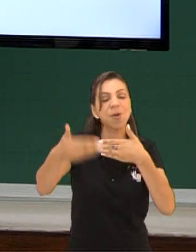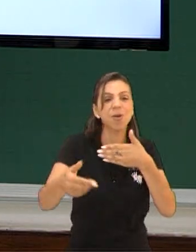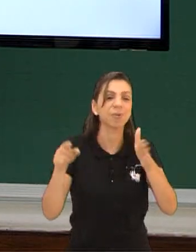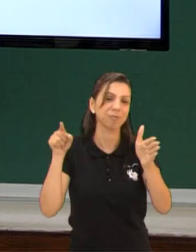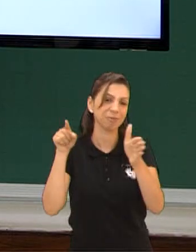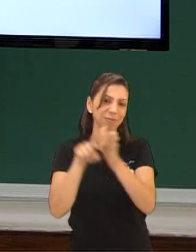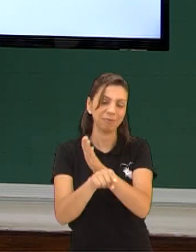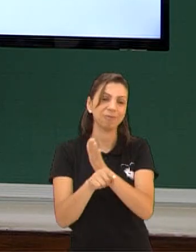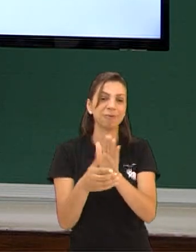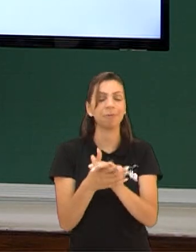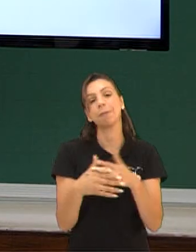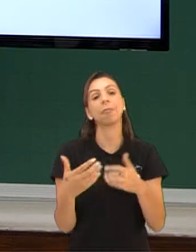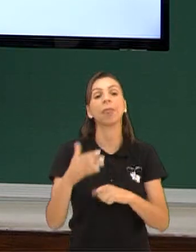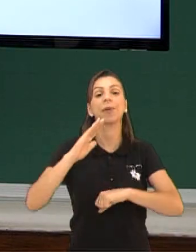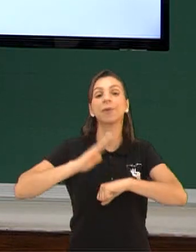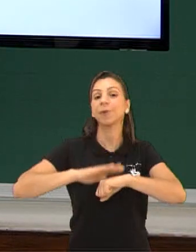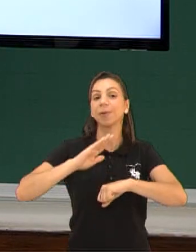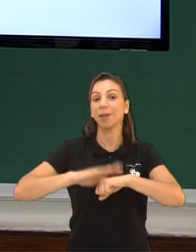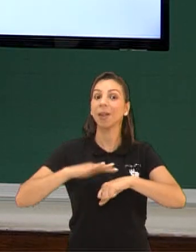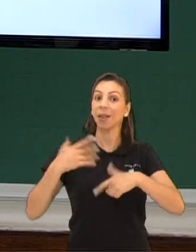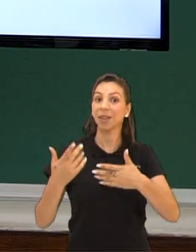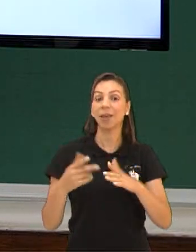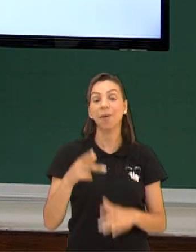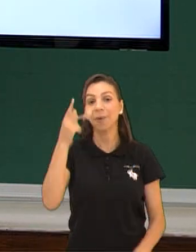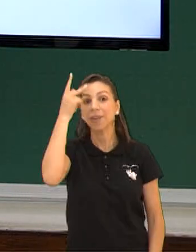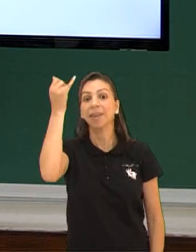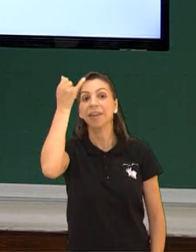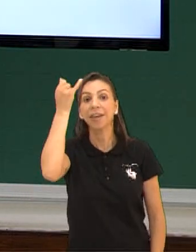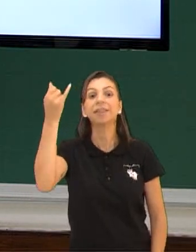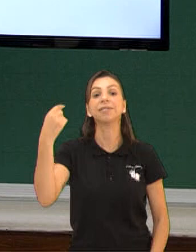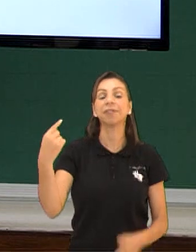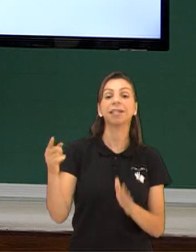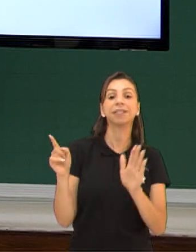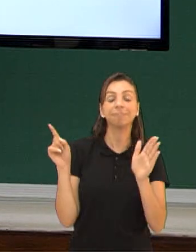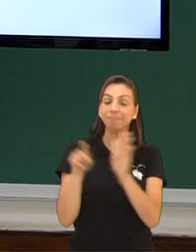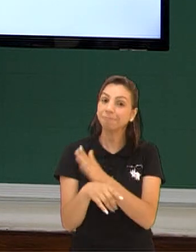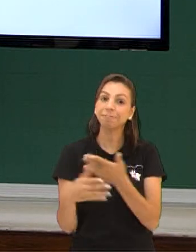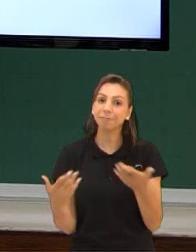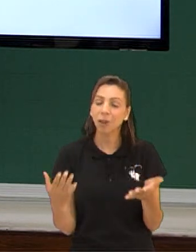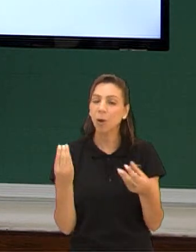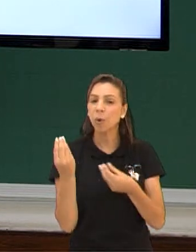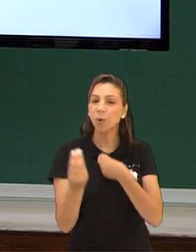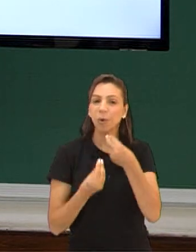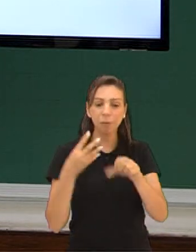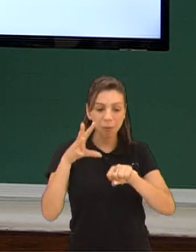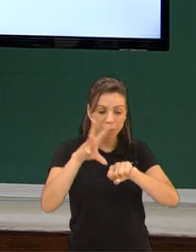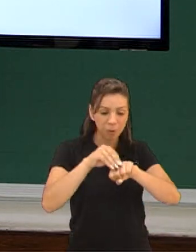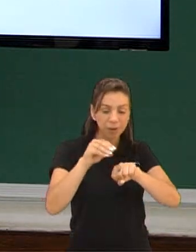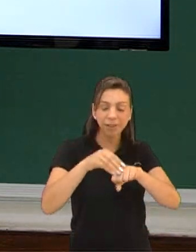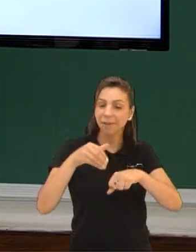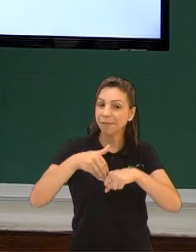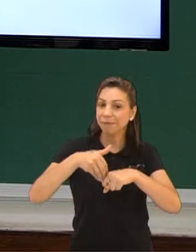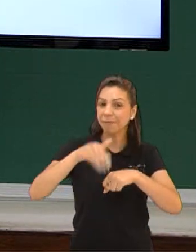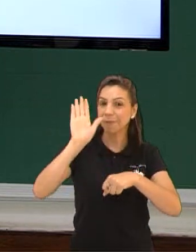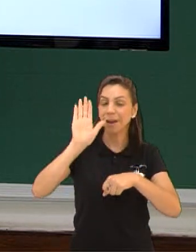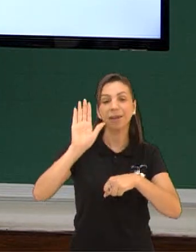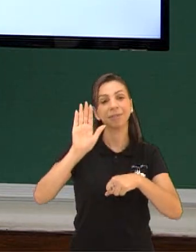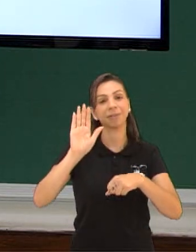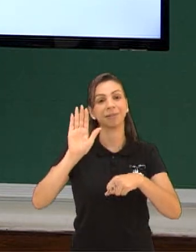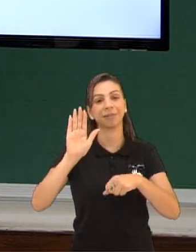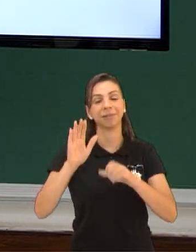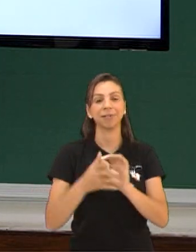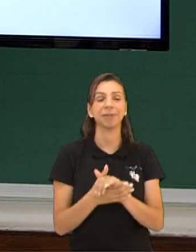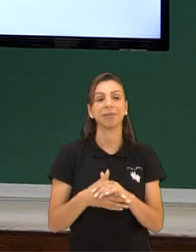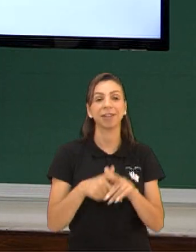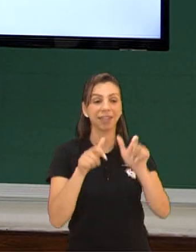questionamento em relação ao em si, que é o que ele vai questionar. E vai nos mostrar o como conhecer muito mais do que o que é ou o